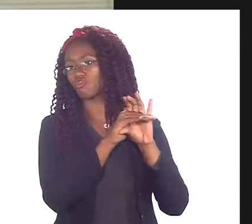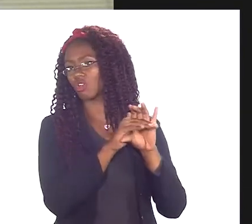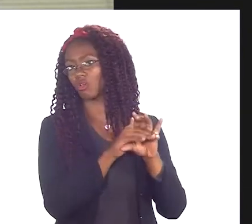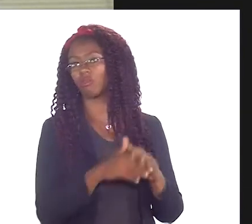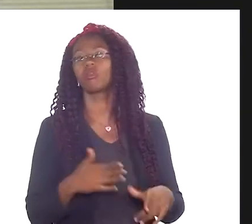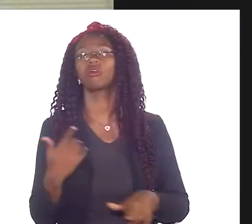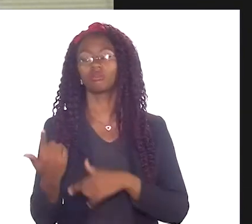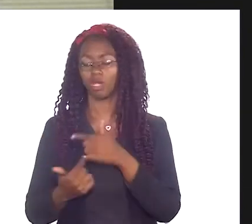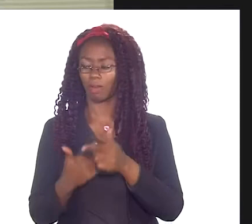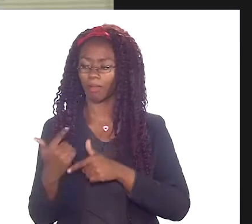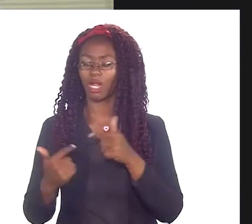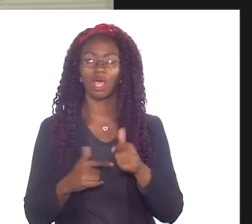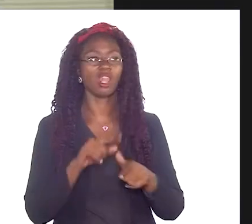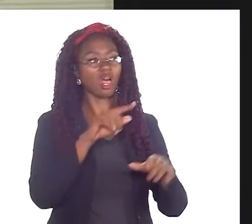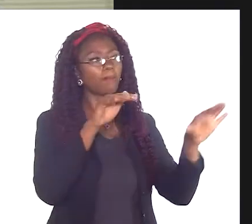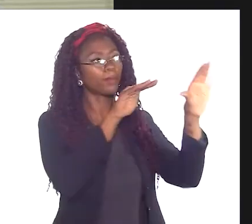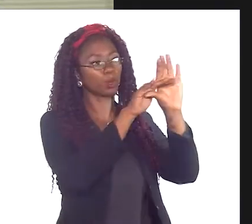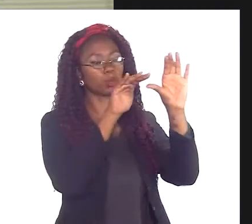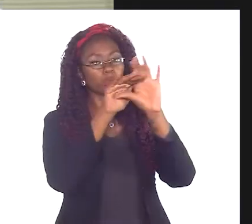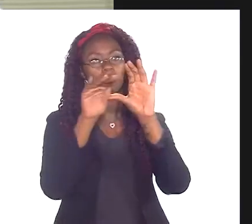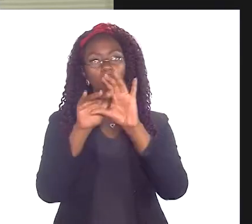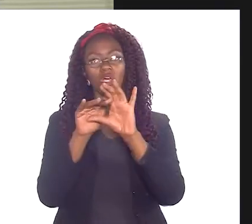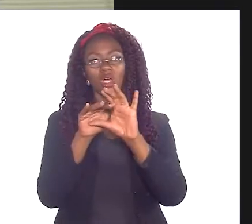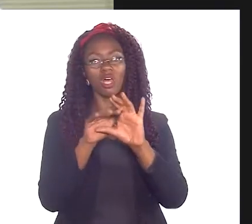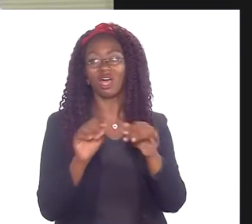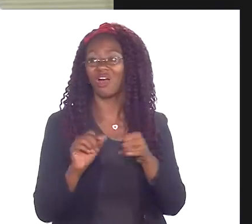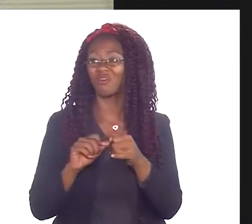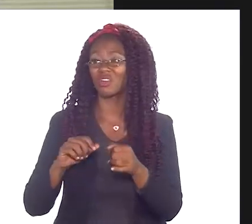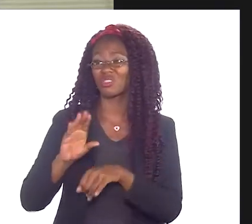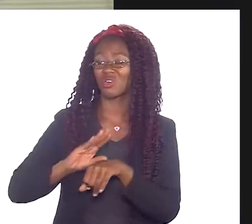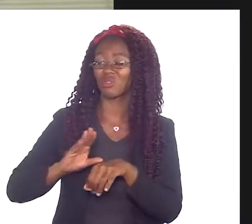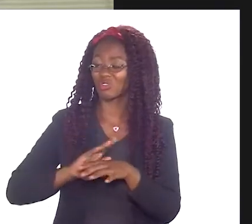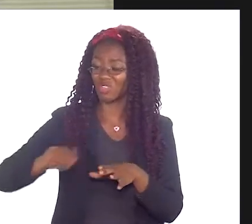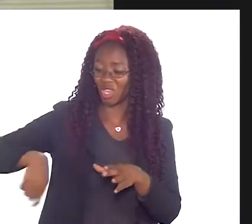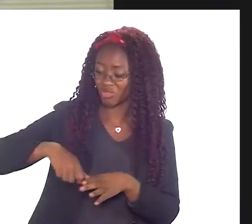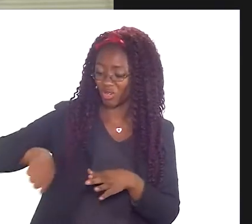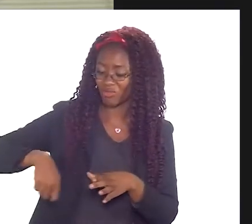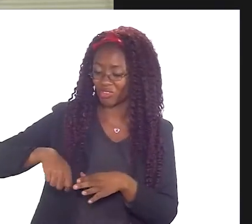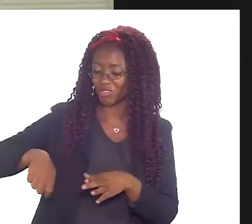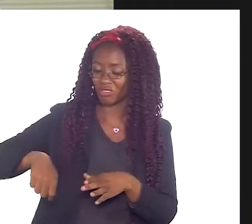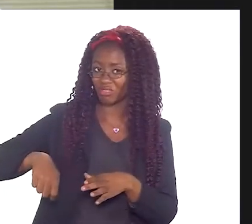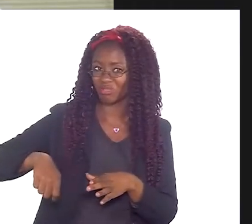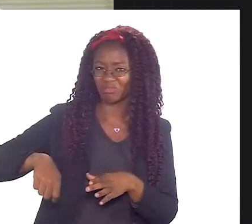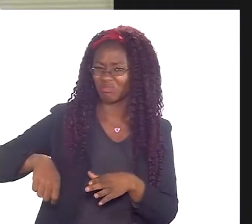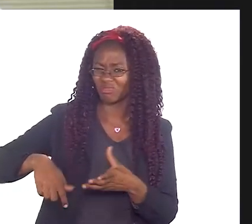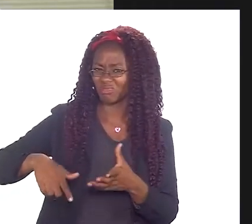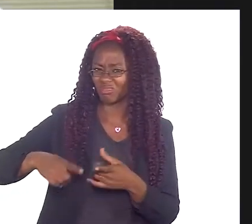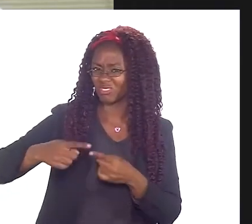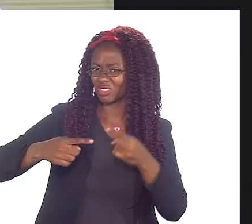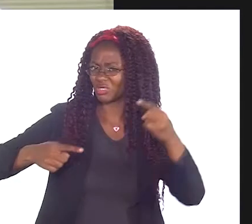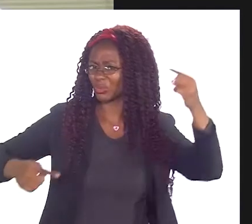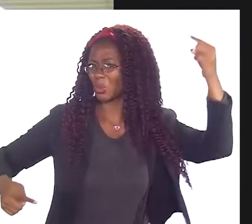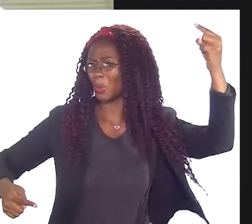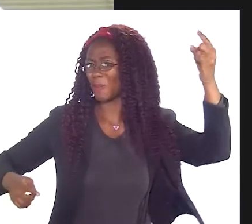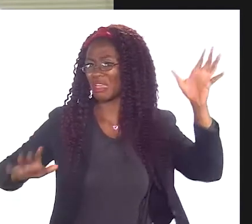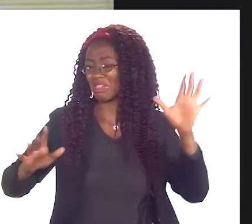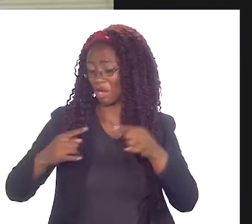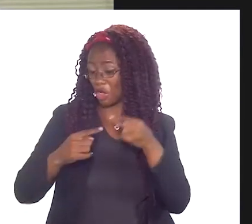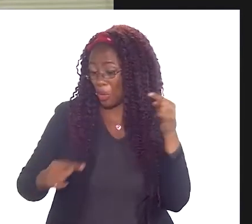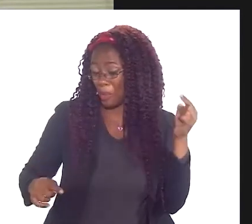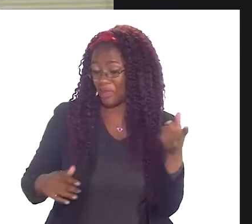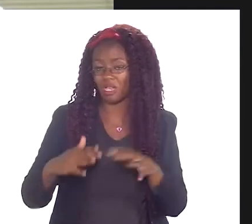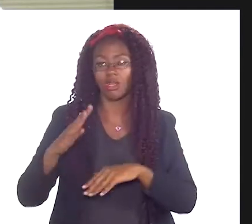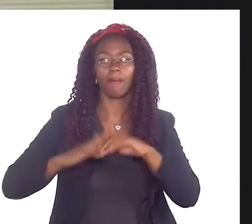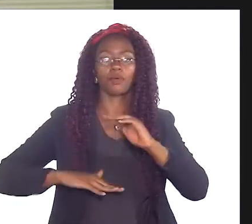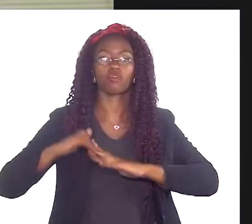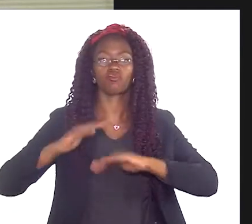trabalhou a vida toda na cadeia de suprimentos e você faz um curso de gastronomia. Então, não tem nada a ver com o seu portfólio,